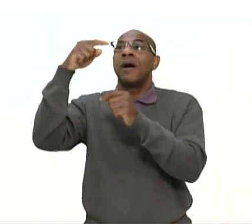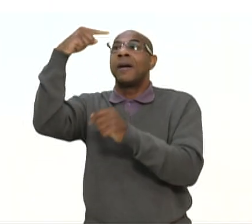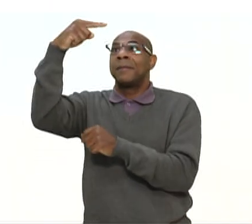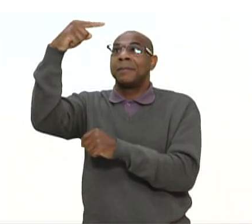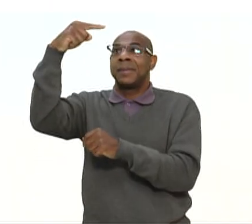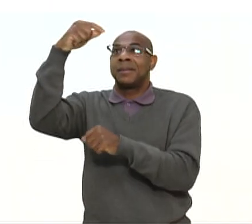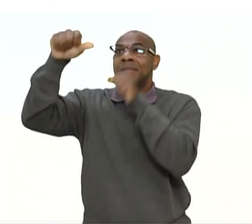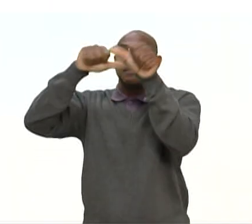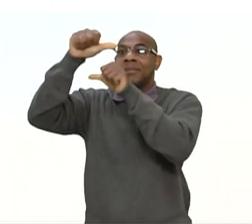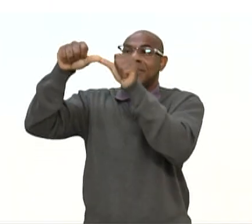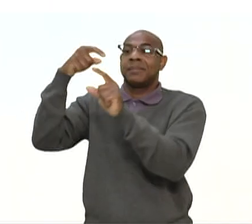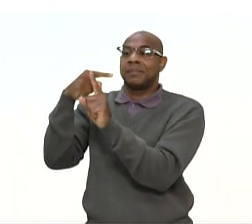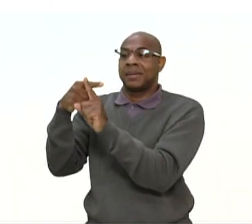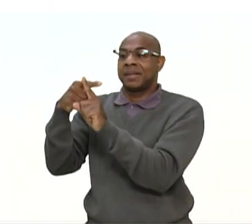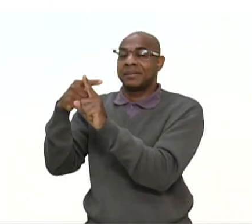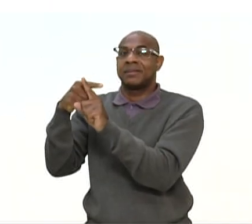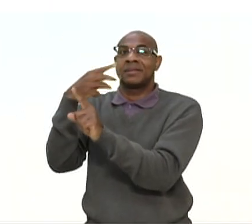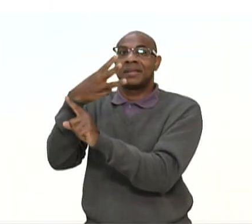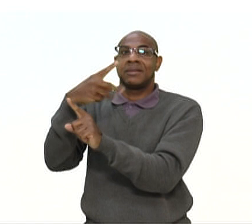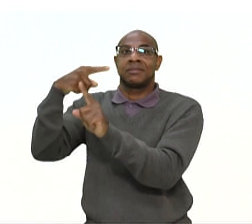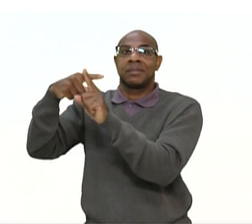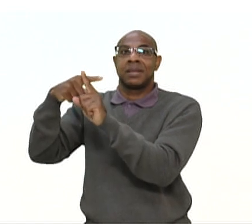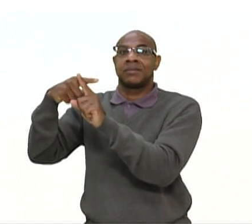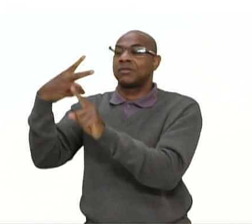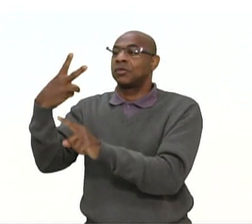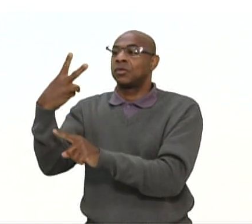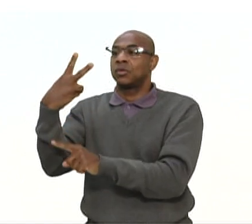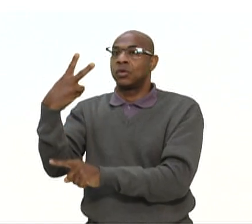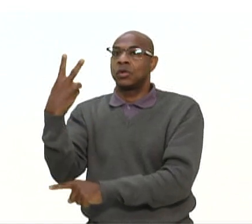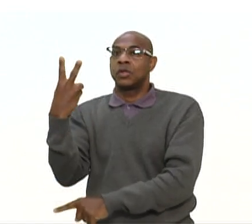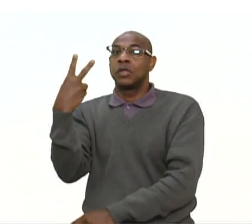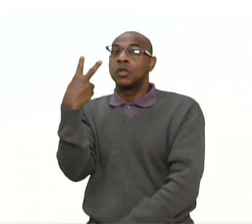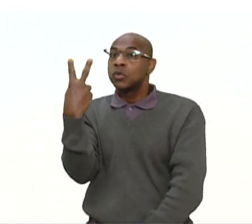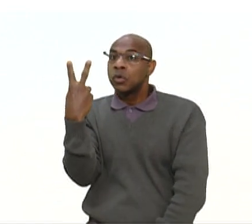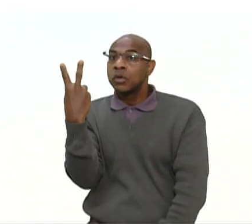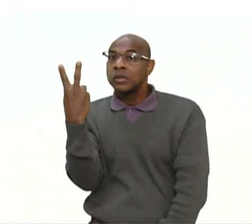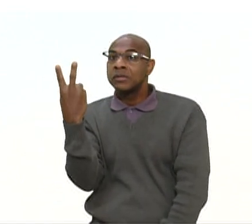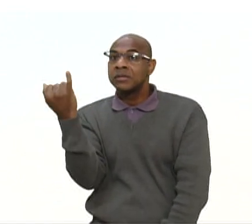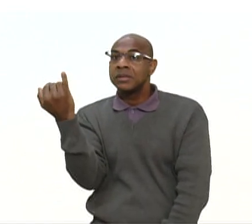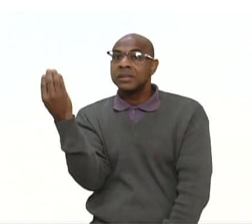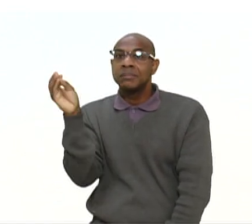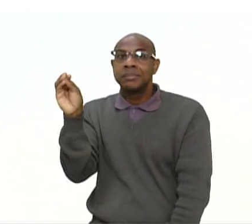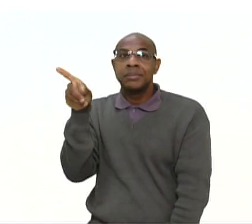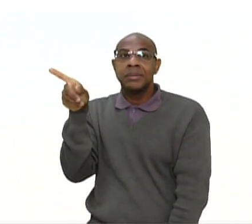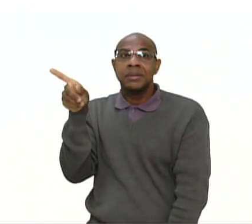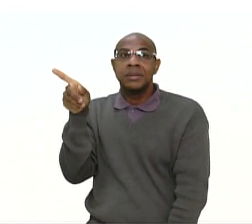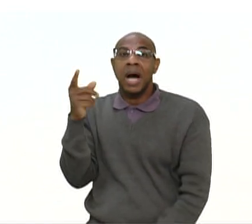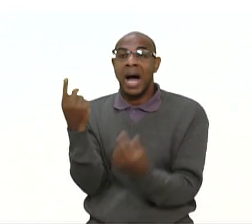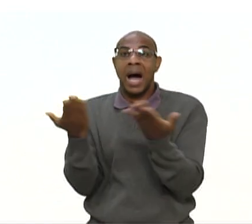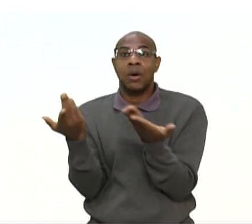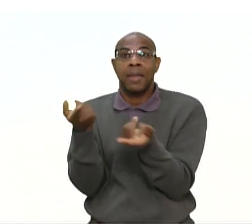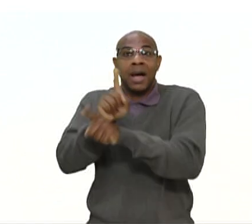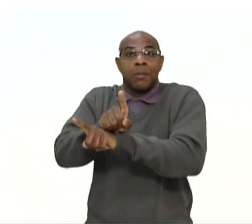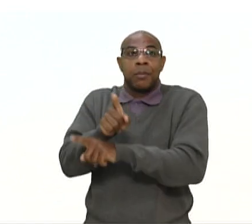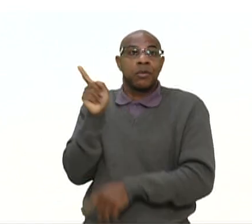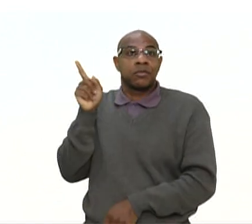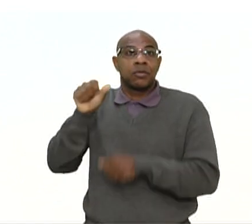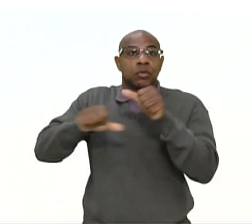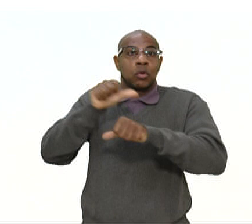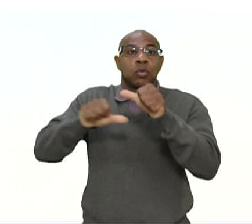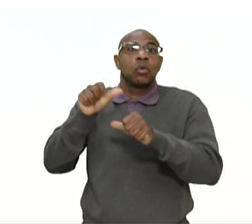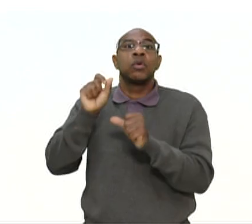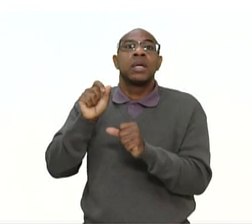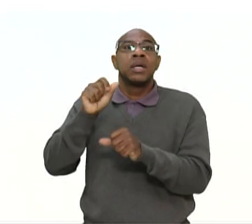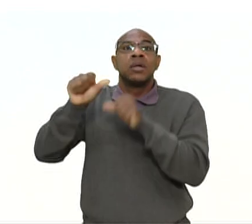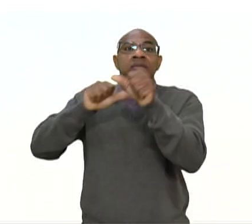ficou mais 2i. Tranquilo? Agora nós vamos fazer o oposto. Então aqui nós trocamos o